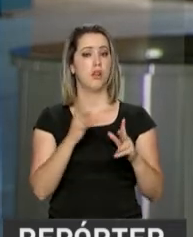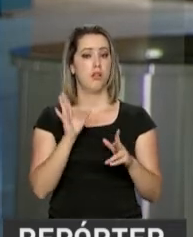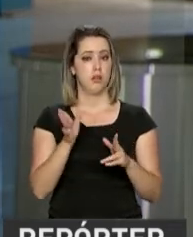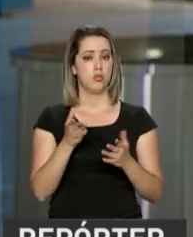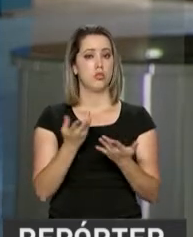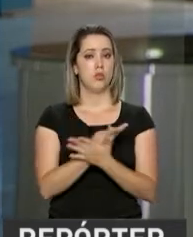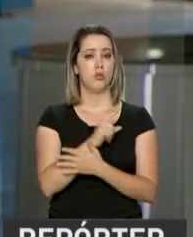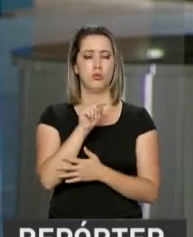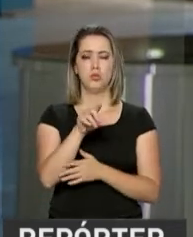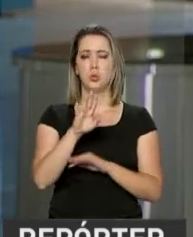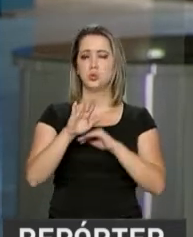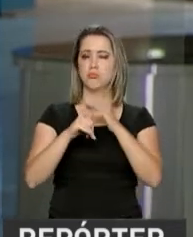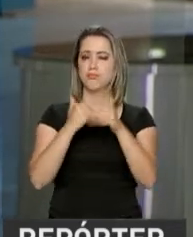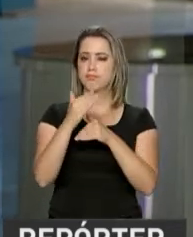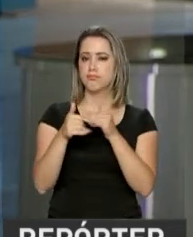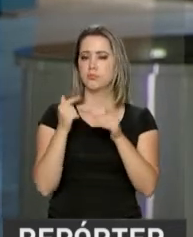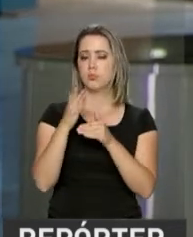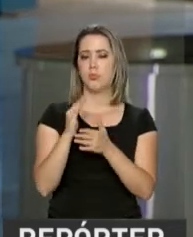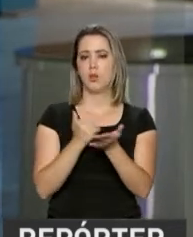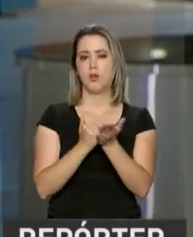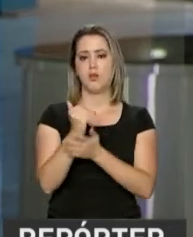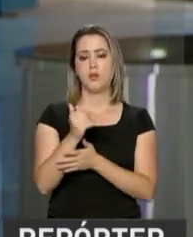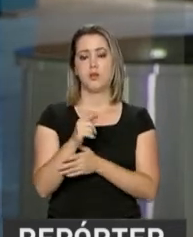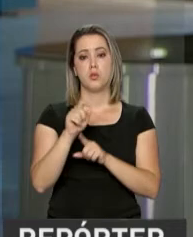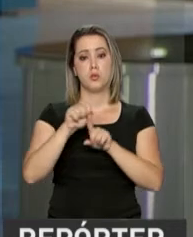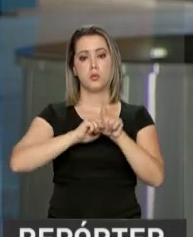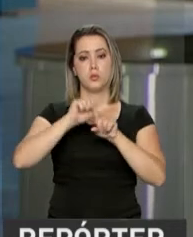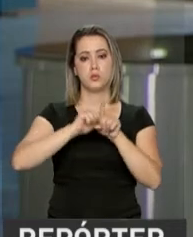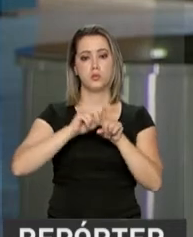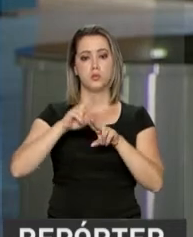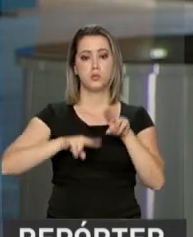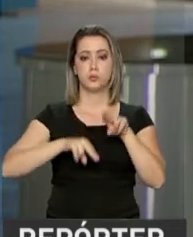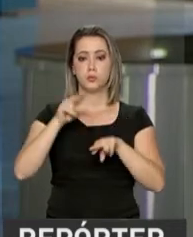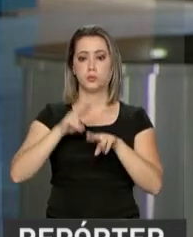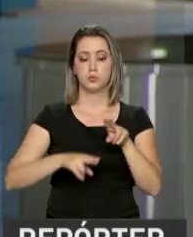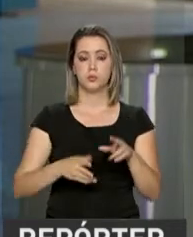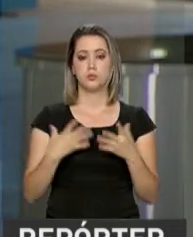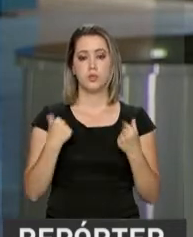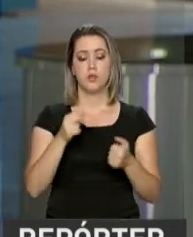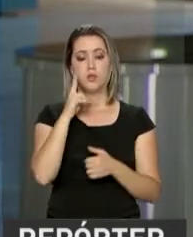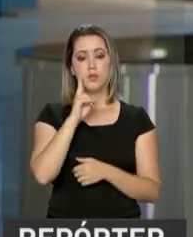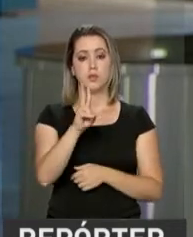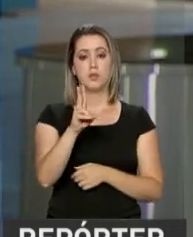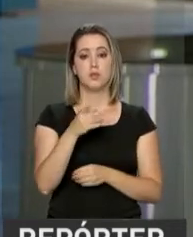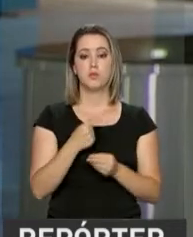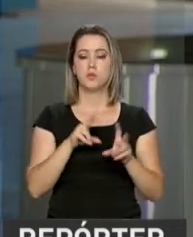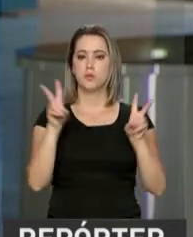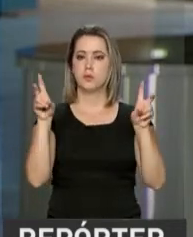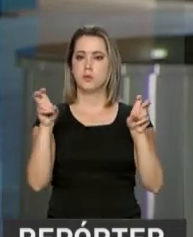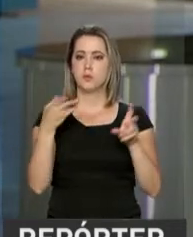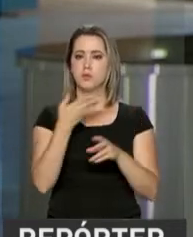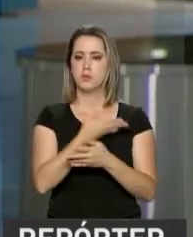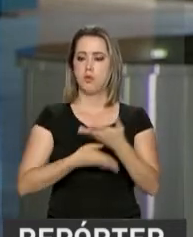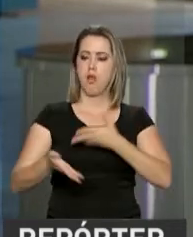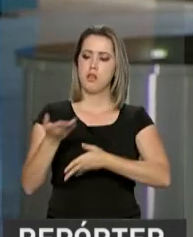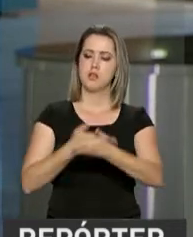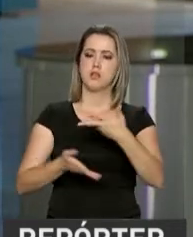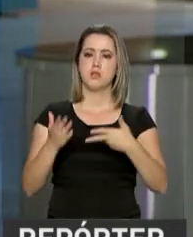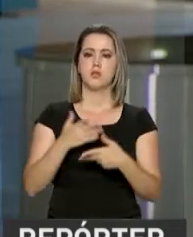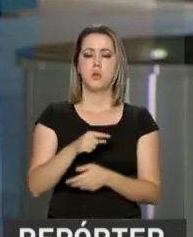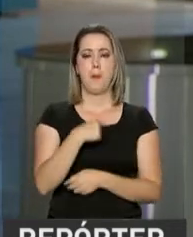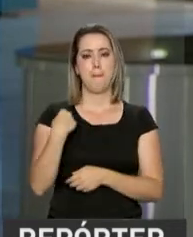operacional funcionando a partir do mês que vem juno vamos acompanhar agora uma matéria sobre as relações